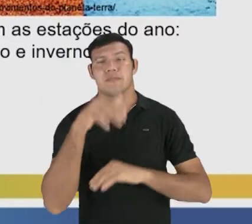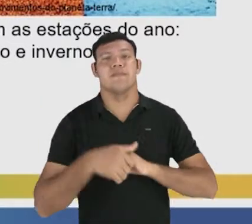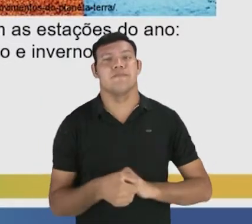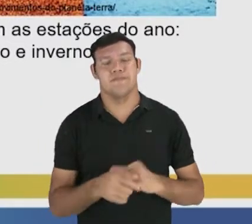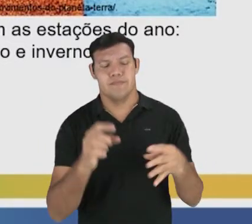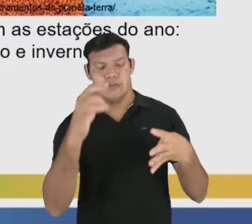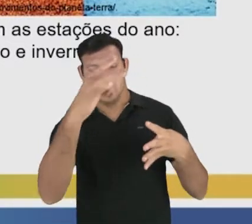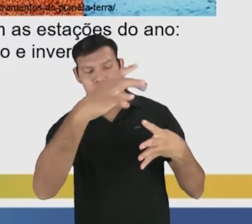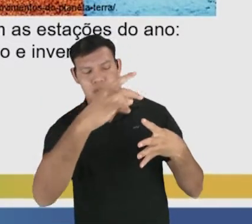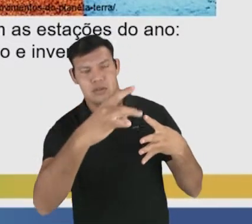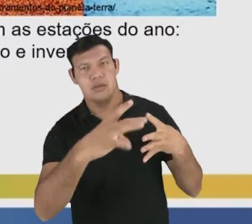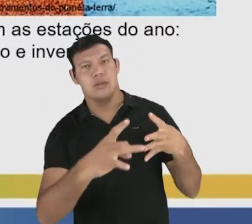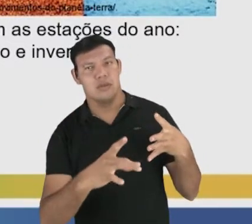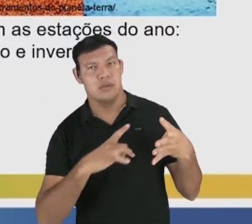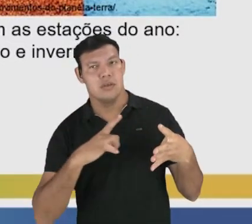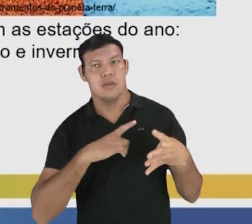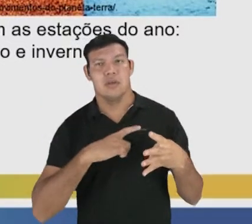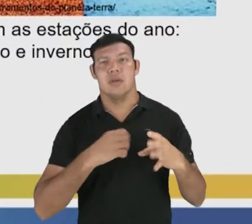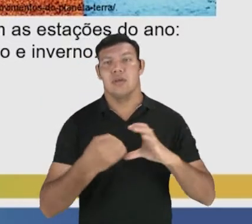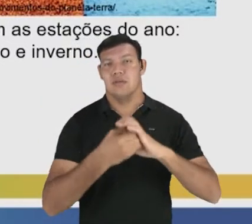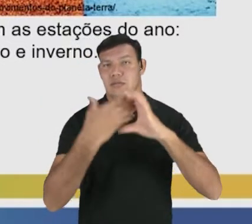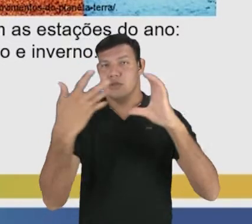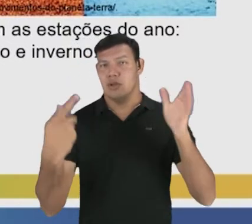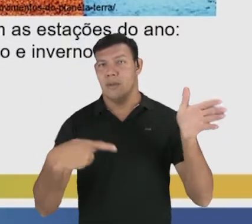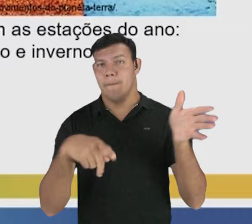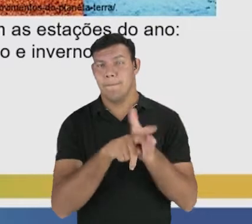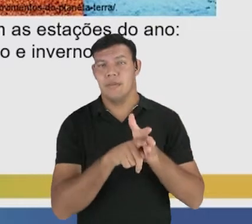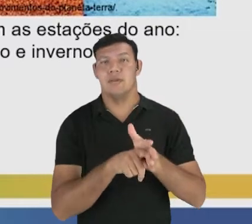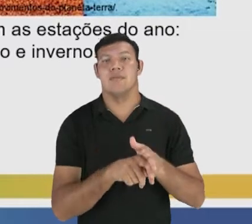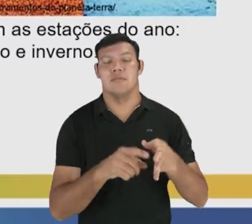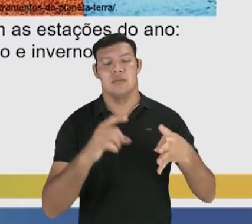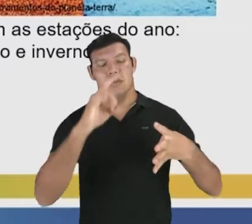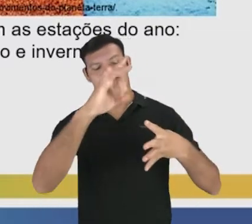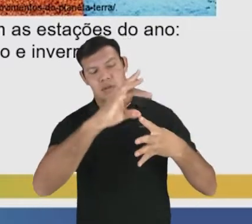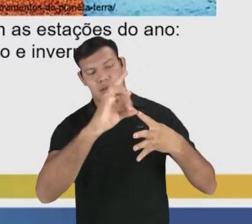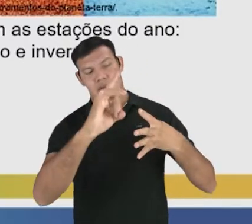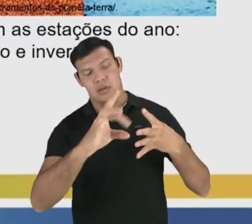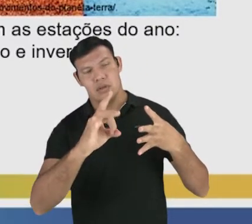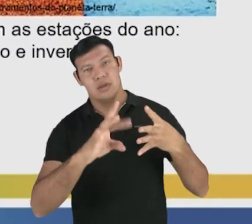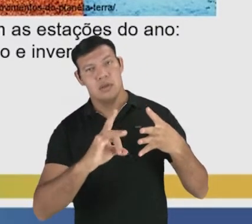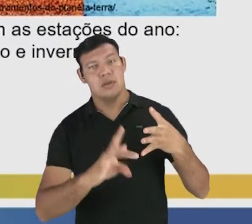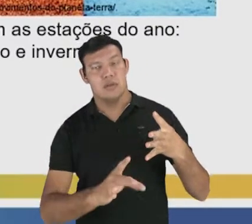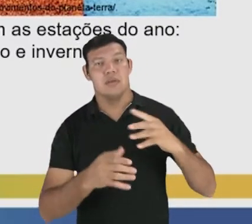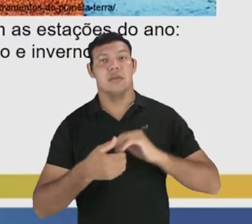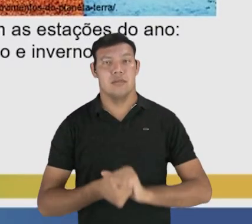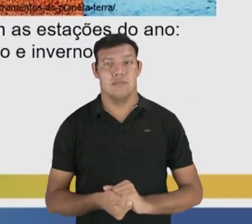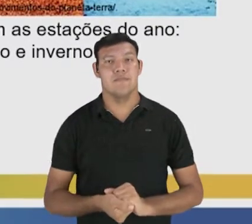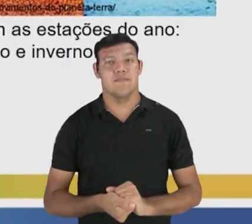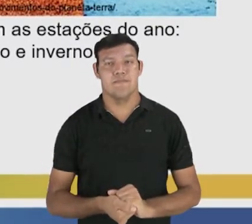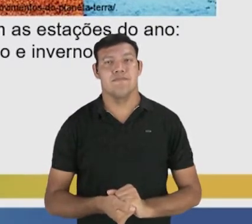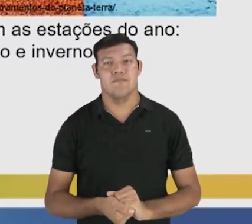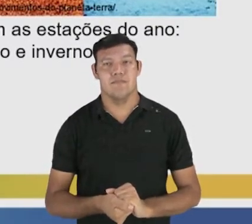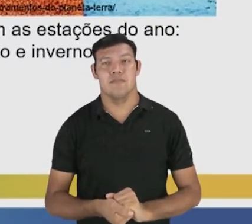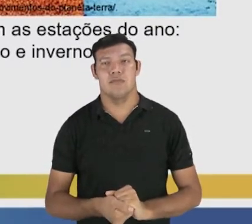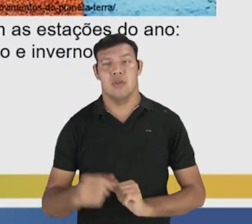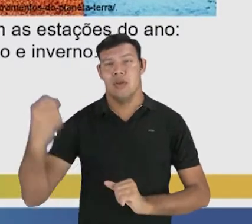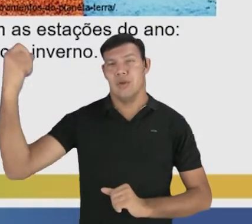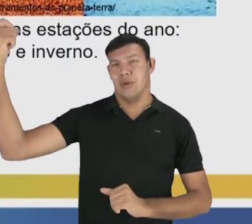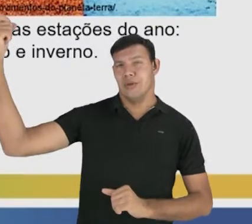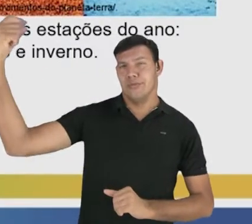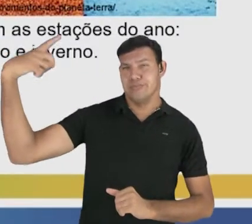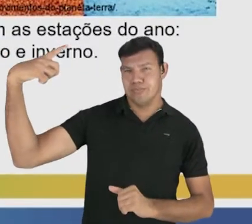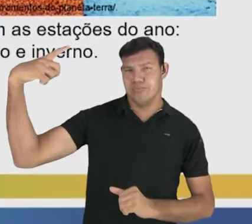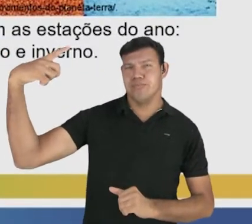suas próprias características. Isso significa que em cada uma dessas estações a intensidade dos raios solares